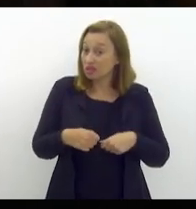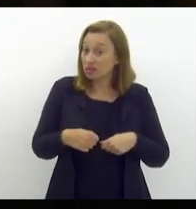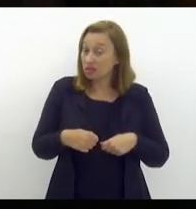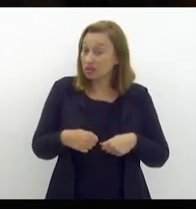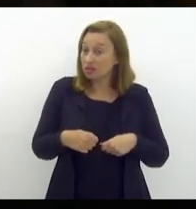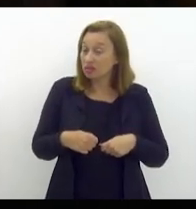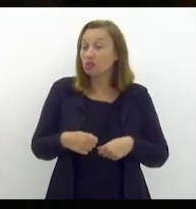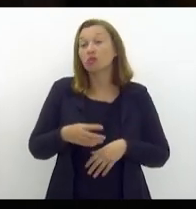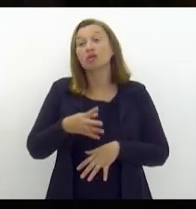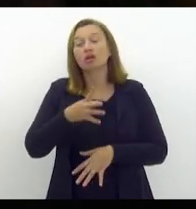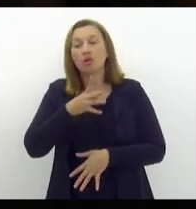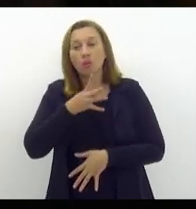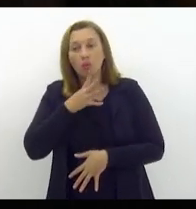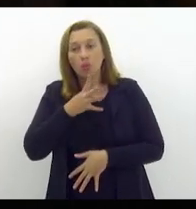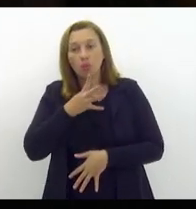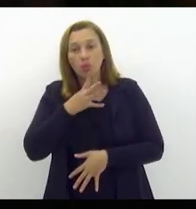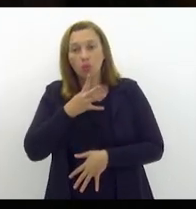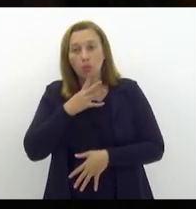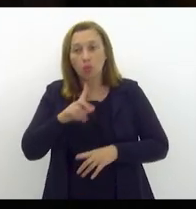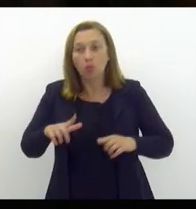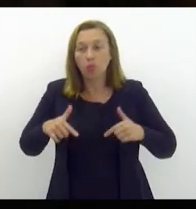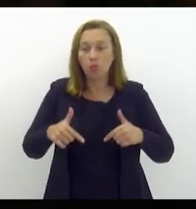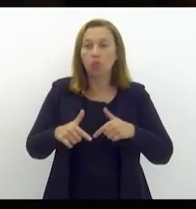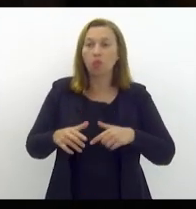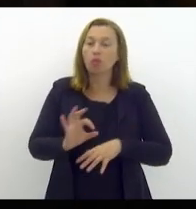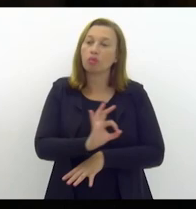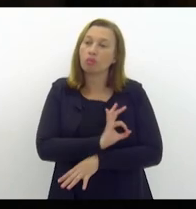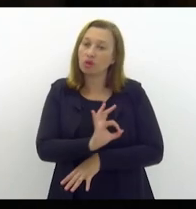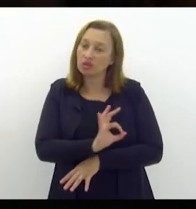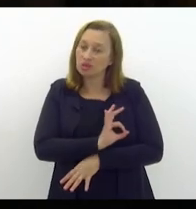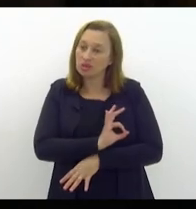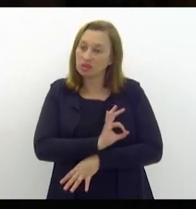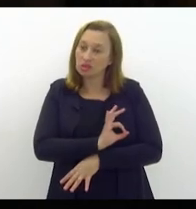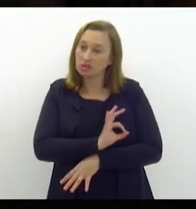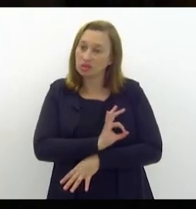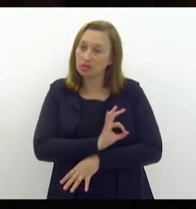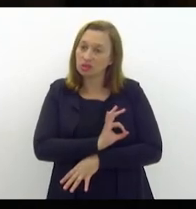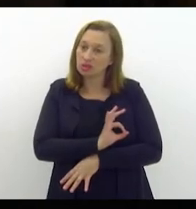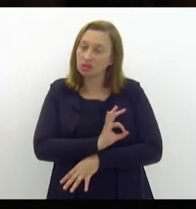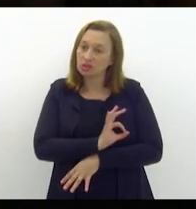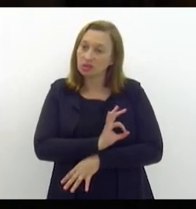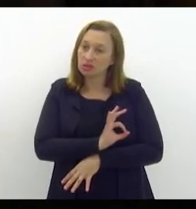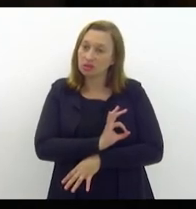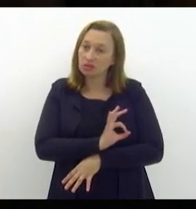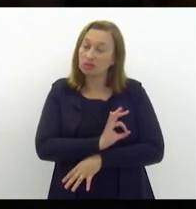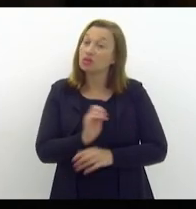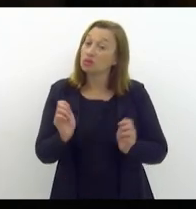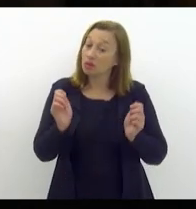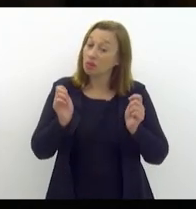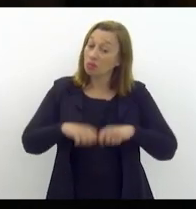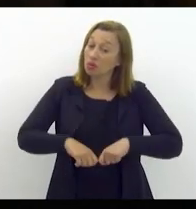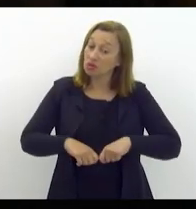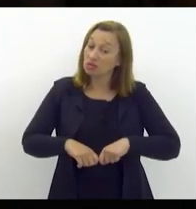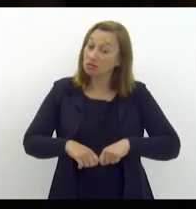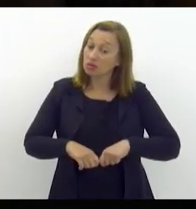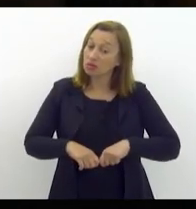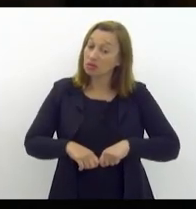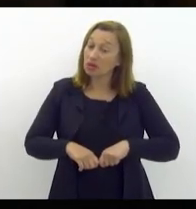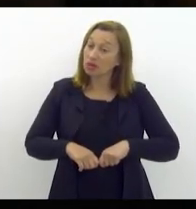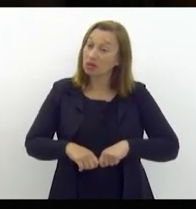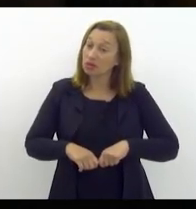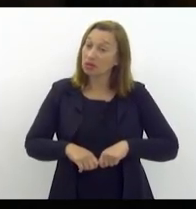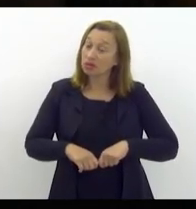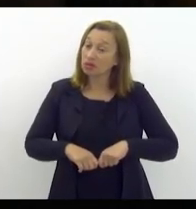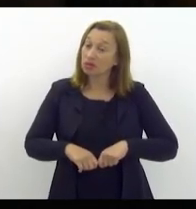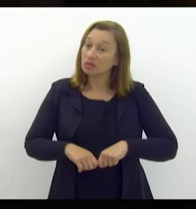o reconhecimento das ações policiais na sua autenticidade e possibilidade de causar aí